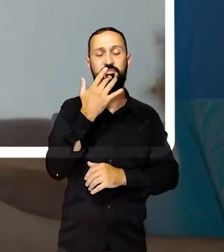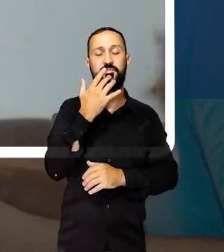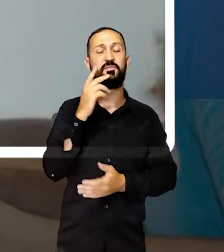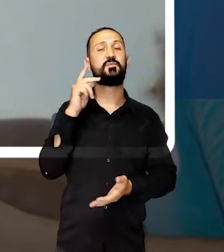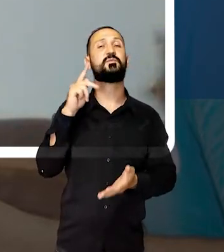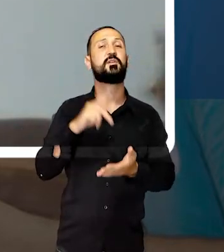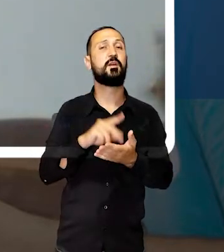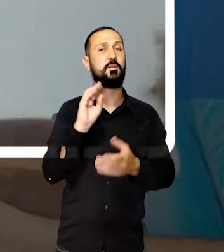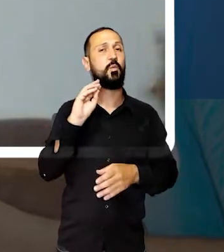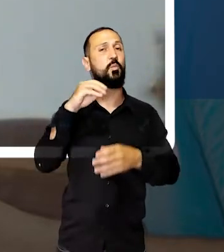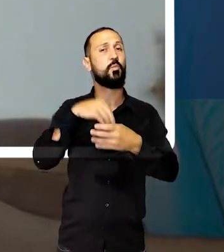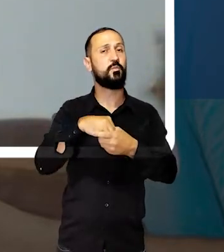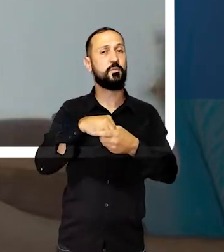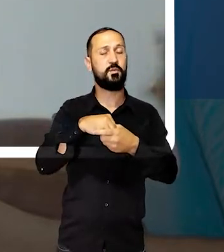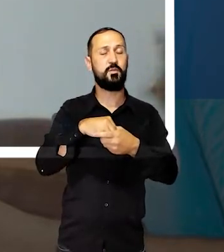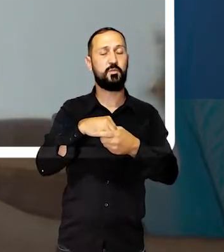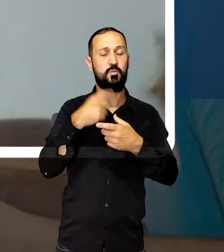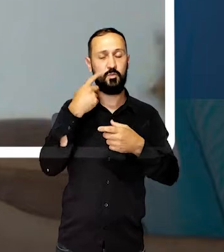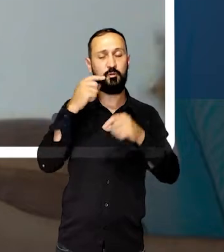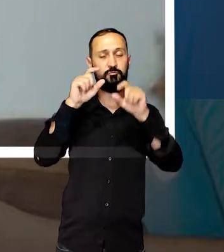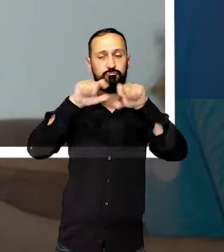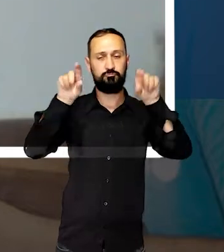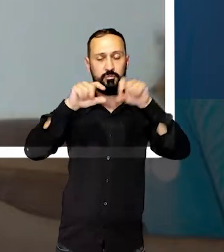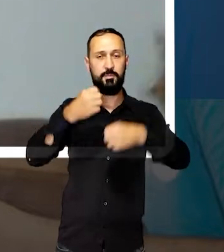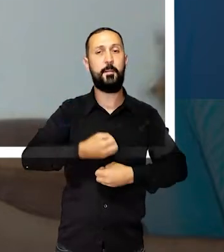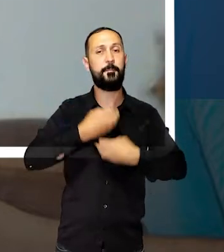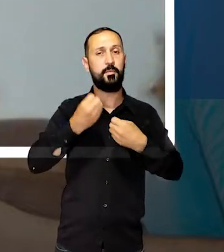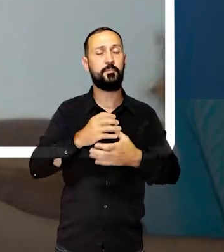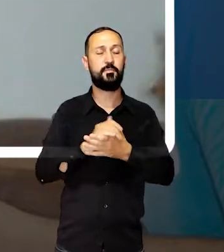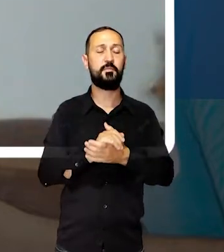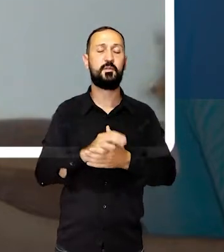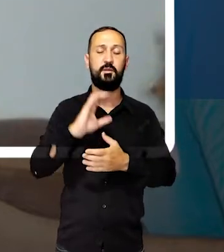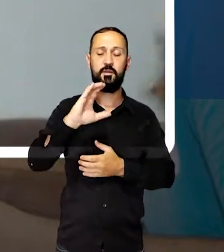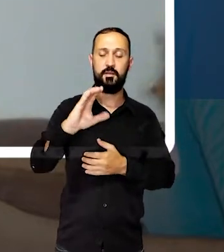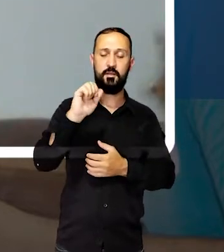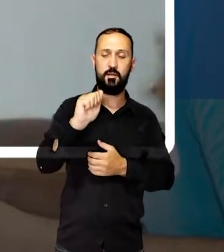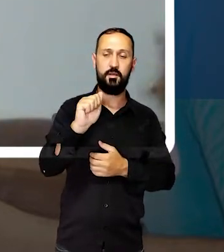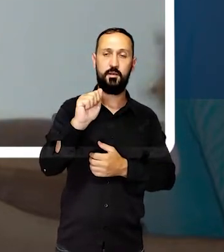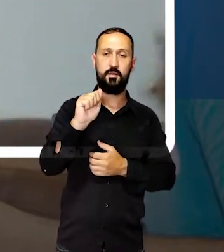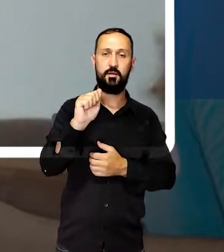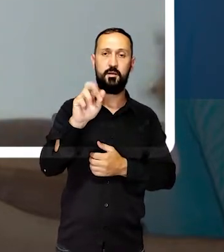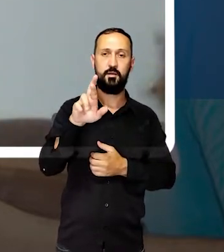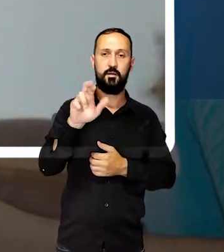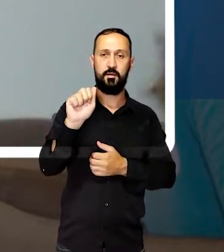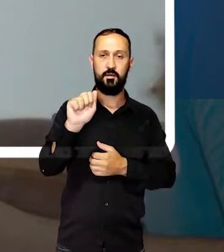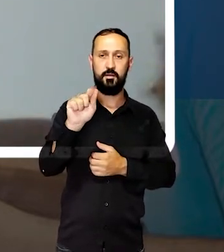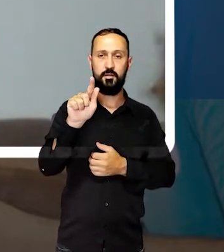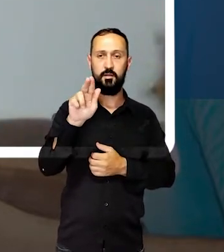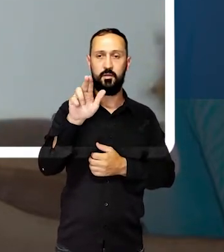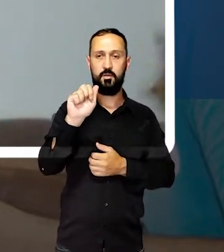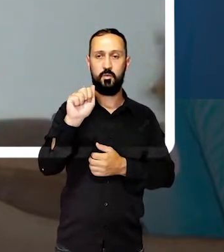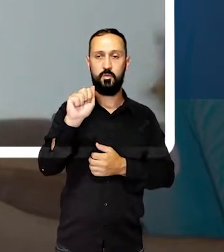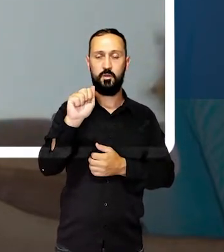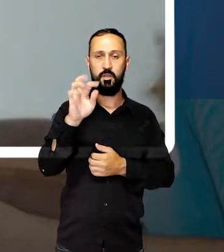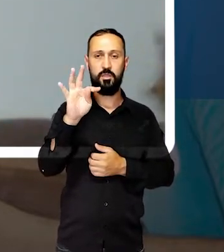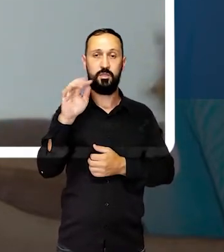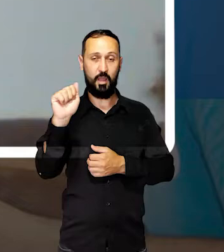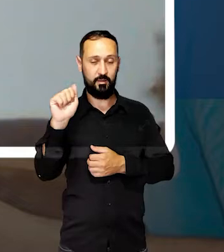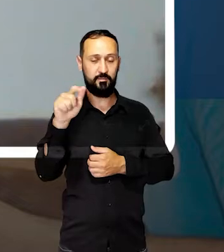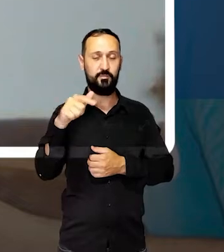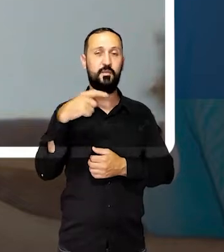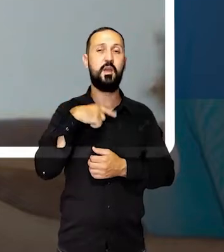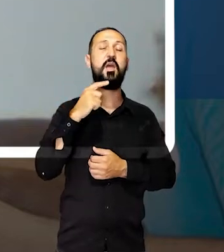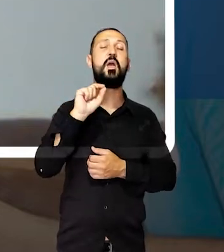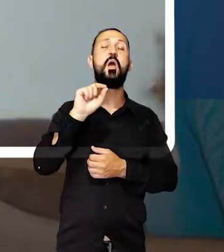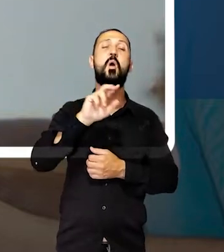e que está nos meus versos. Caraguatá é um dos meus livros que eu